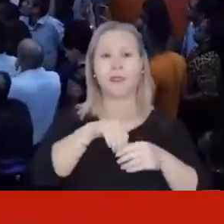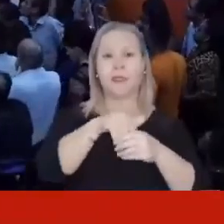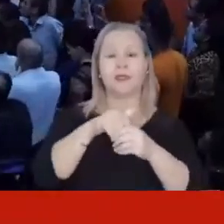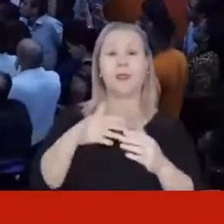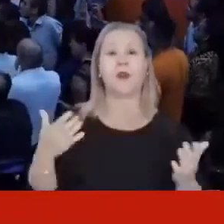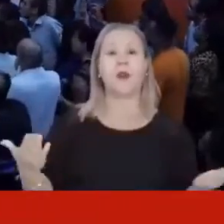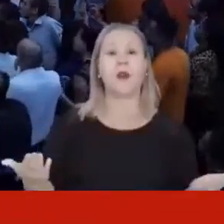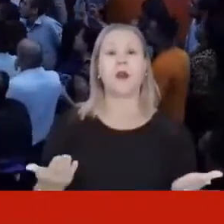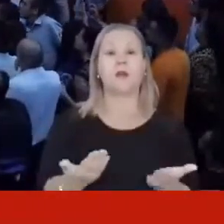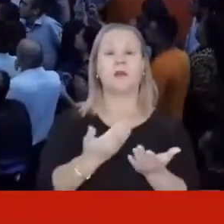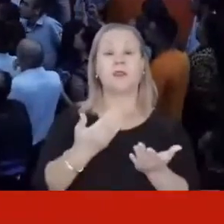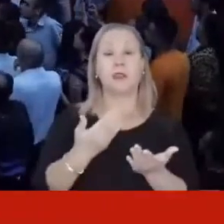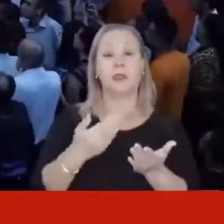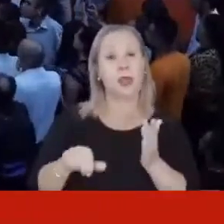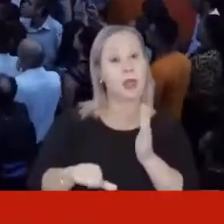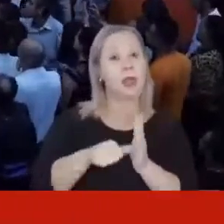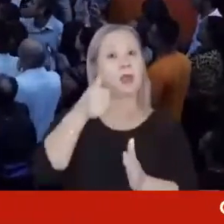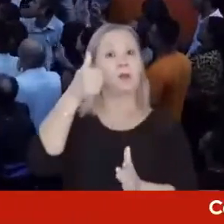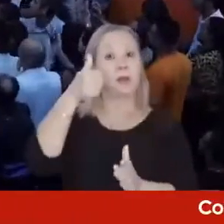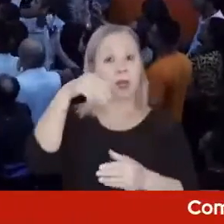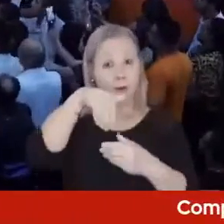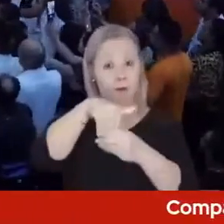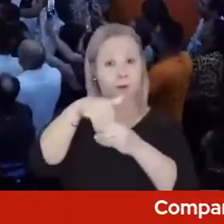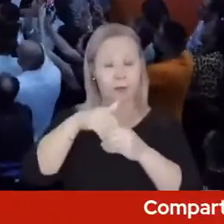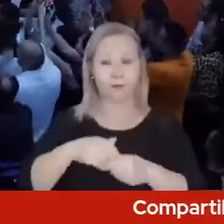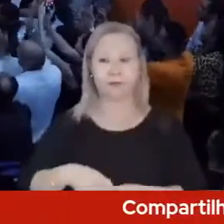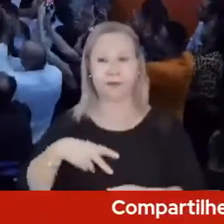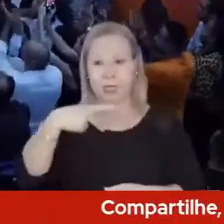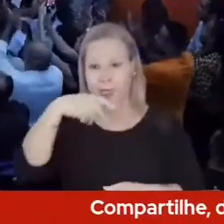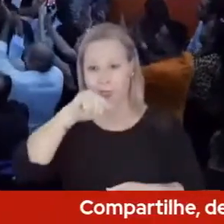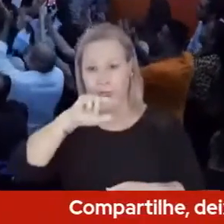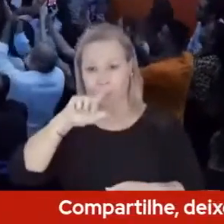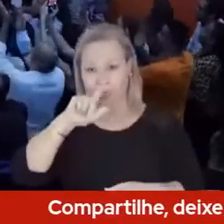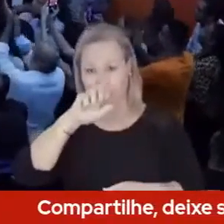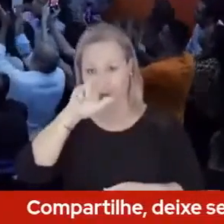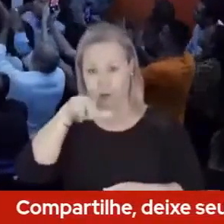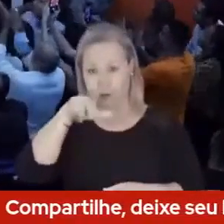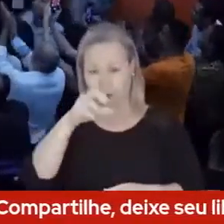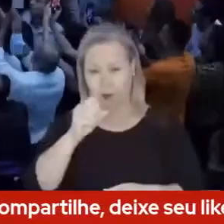vocês, nosso presidente Paulinho da Força.